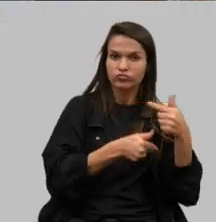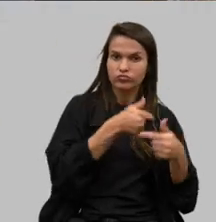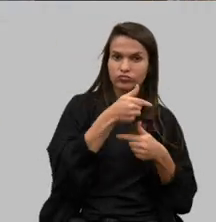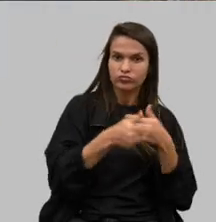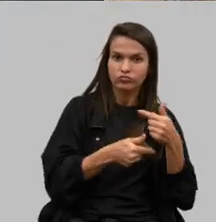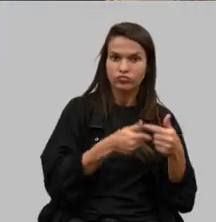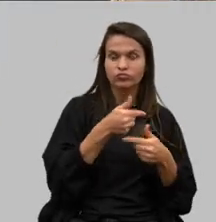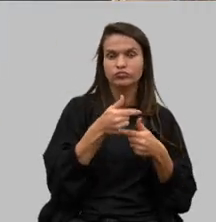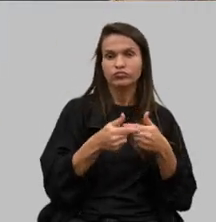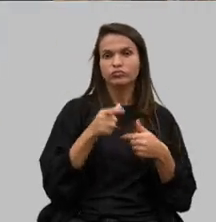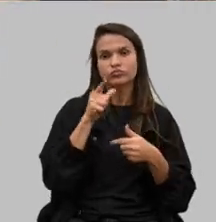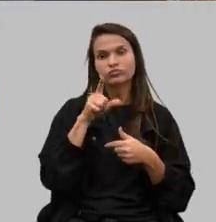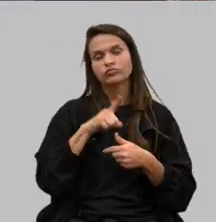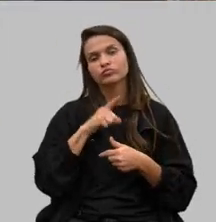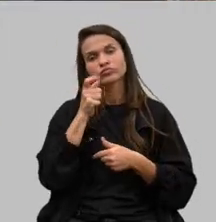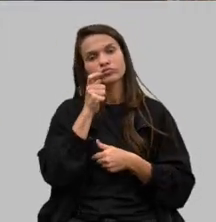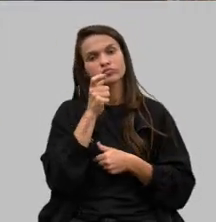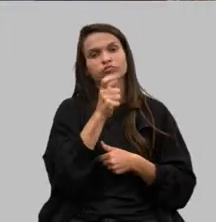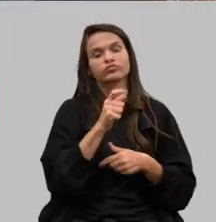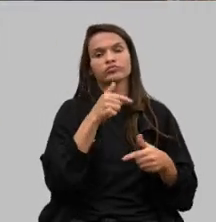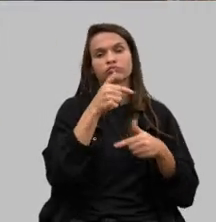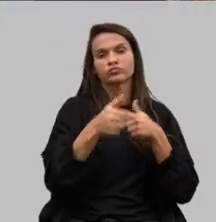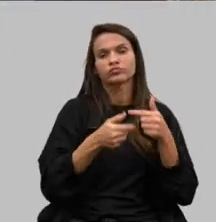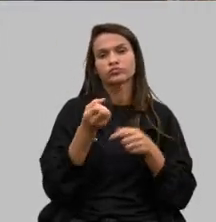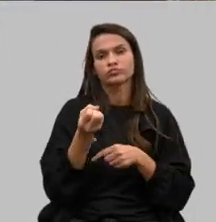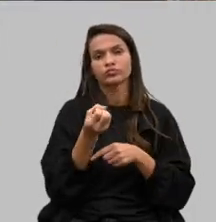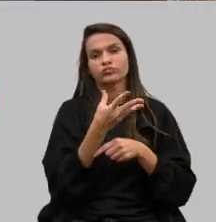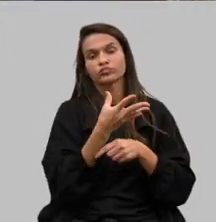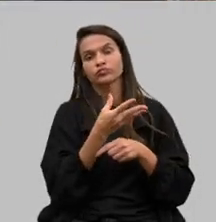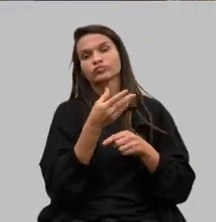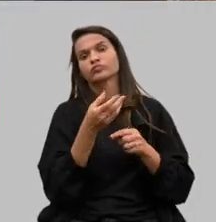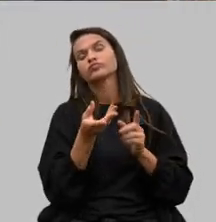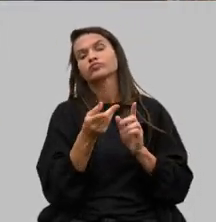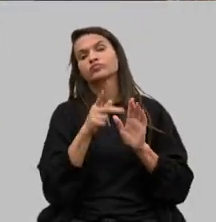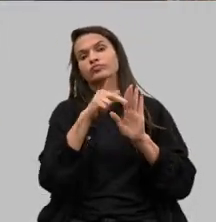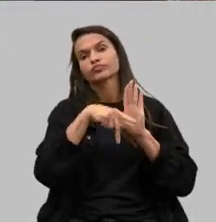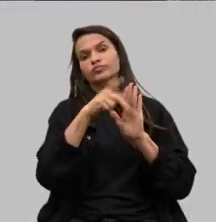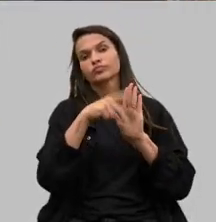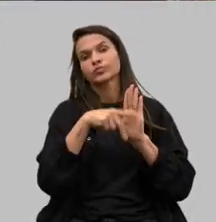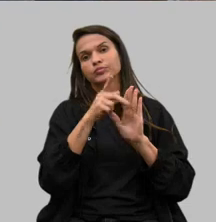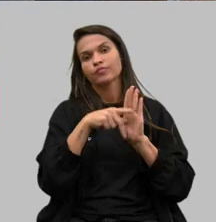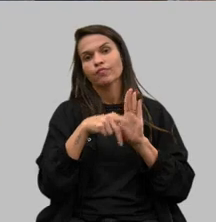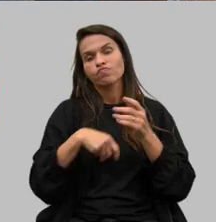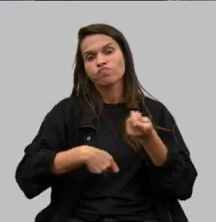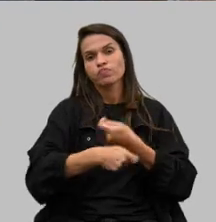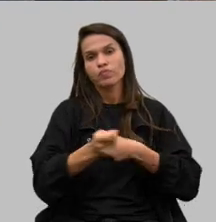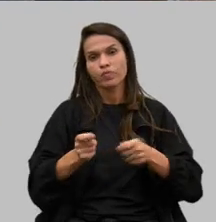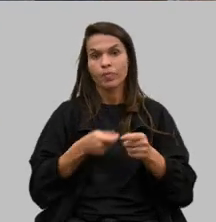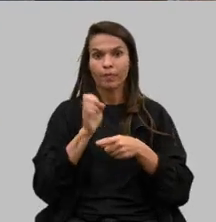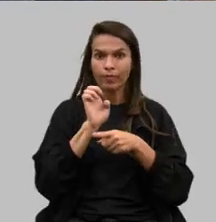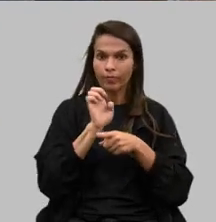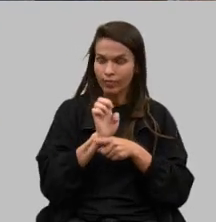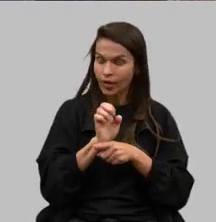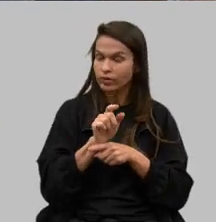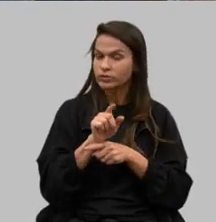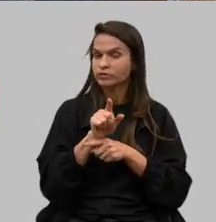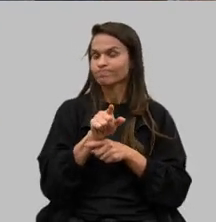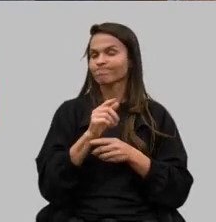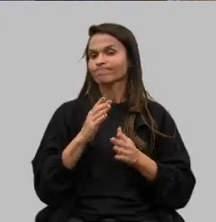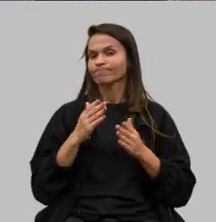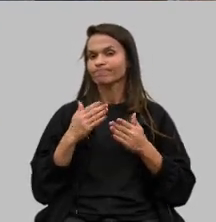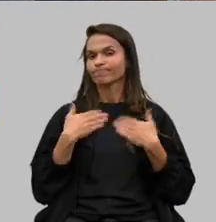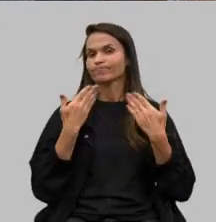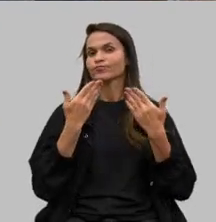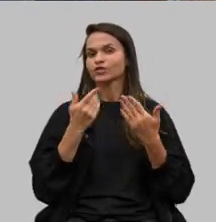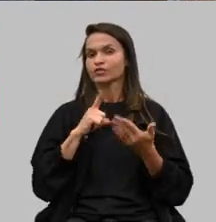tem interesse em atuar em novos Grandes projetos eh de empreendimentos no nosso estado isso é bem assustador e